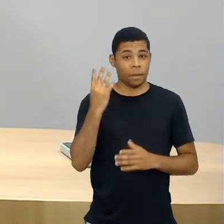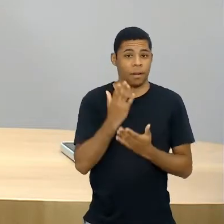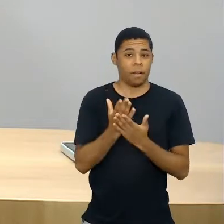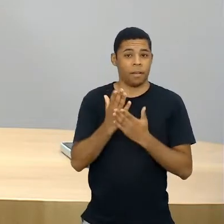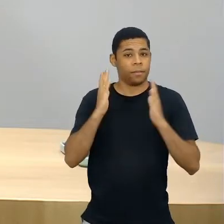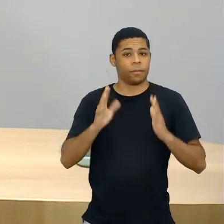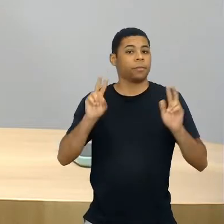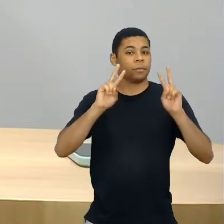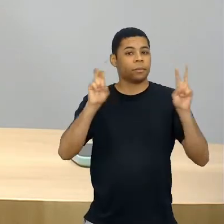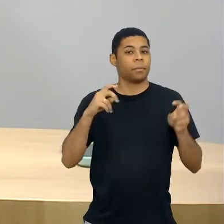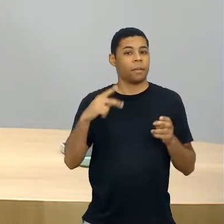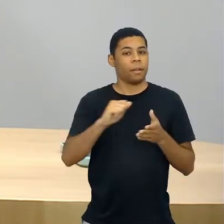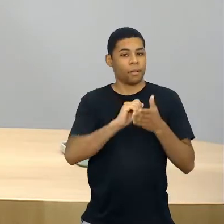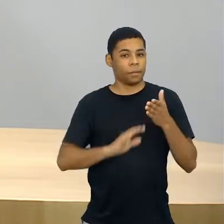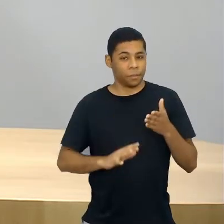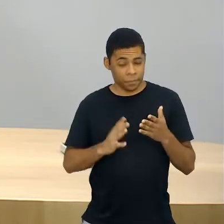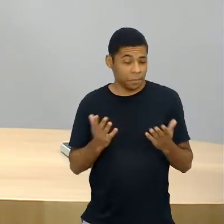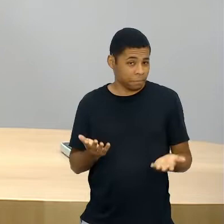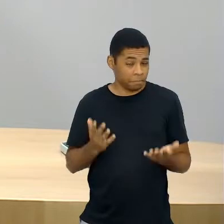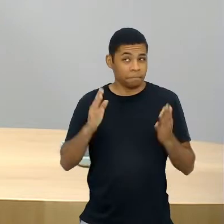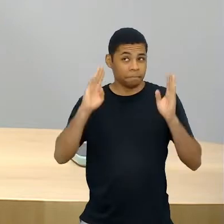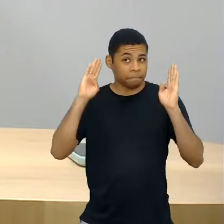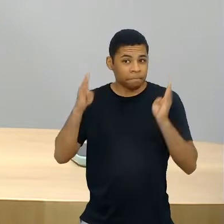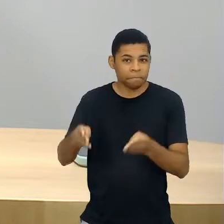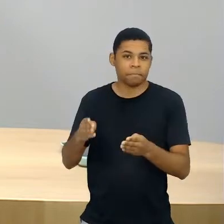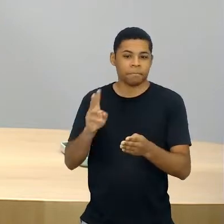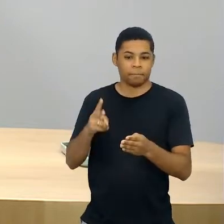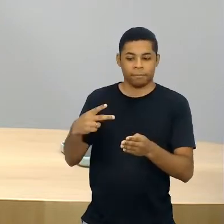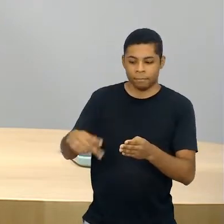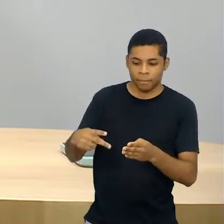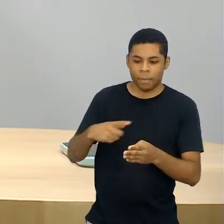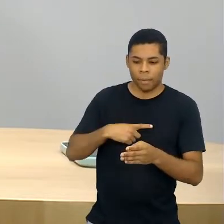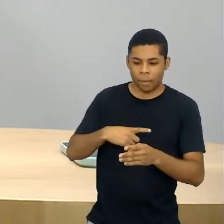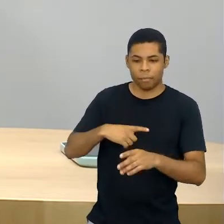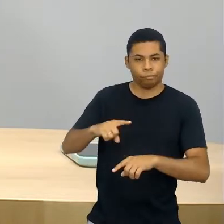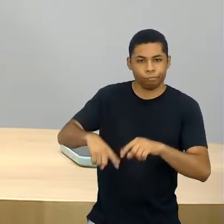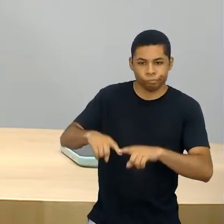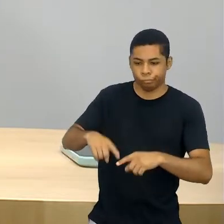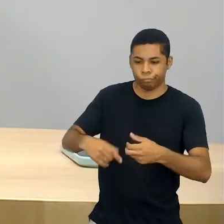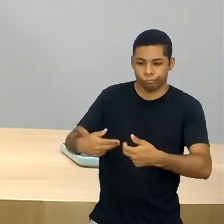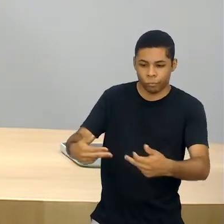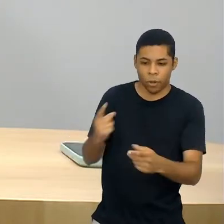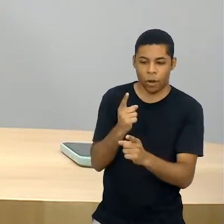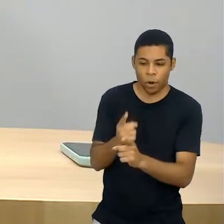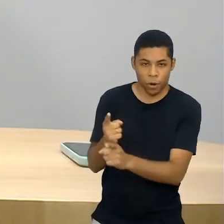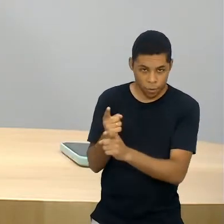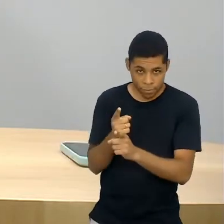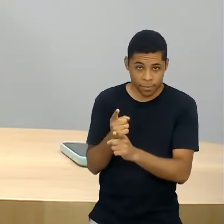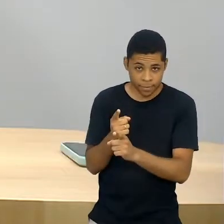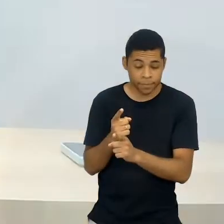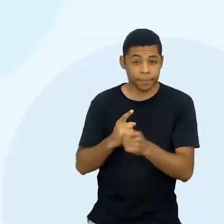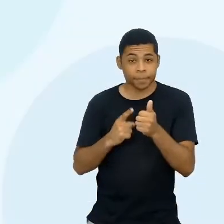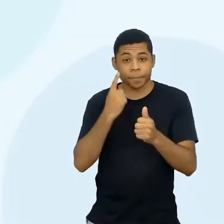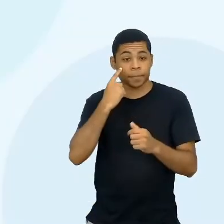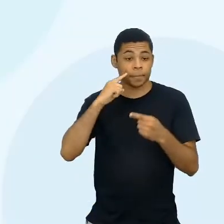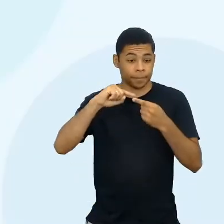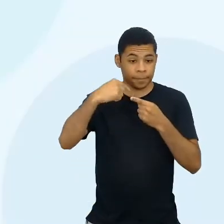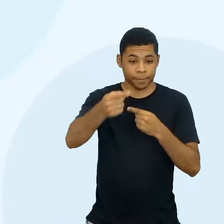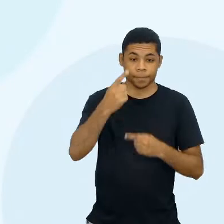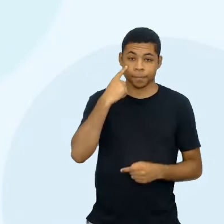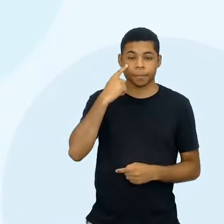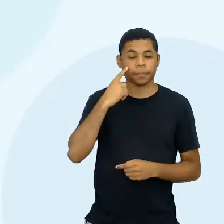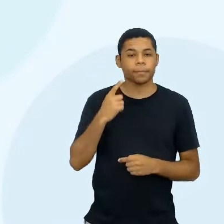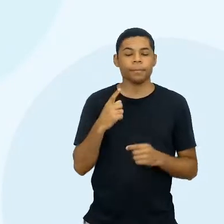atividade, que especificamente aí retrata sobre os minerais e os minérios. Vamos lá para a próxima tela, que a gente vai ver as